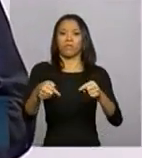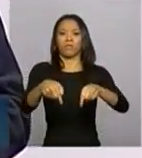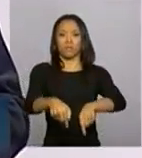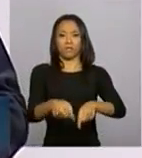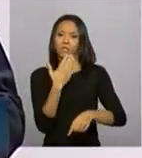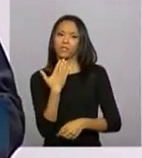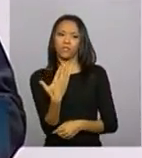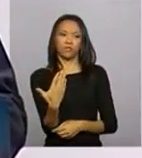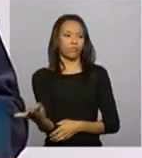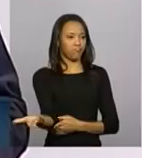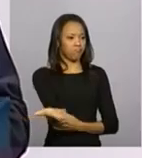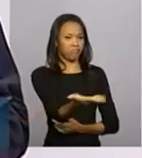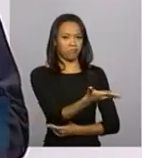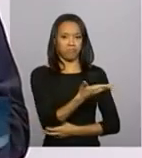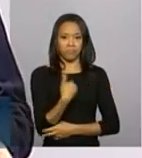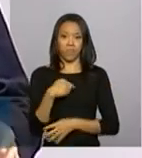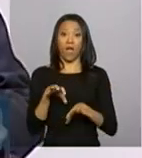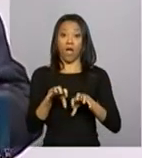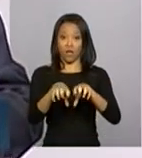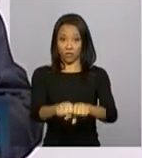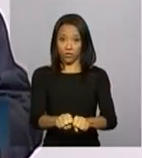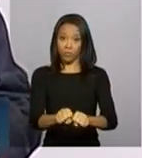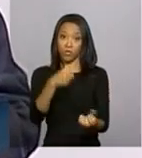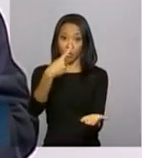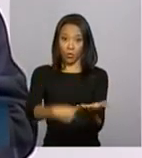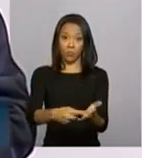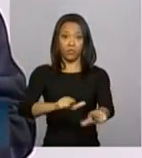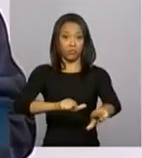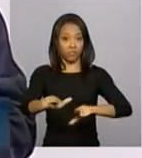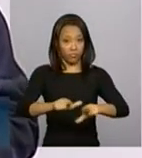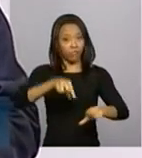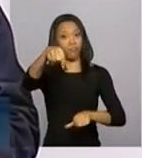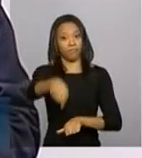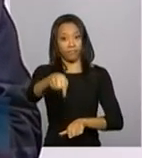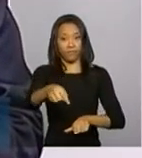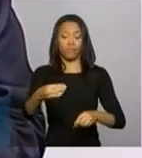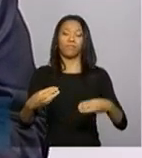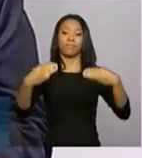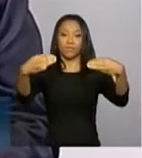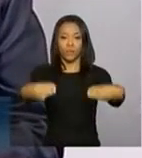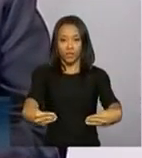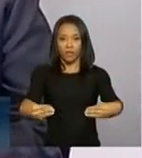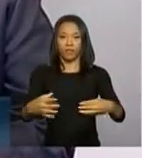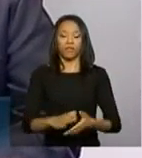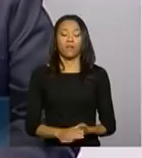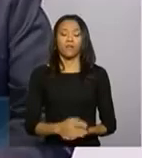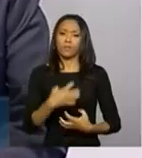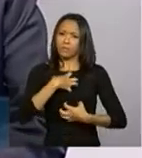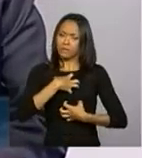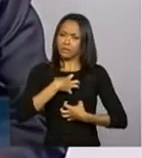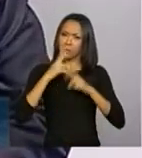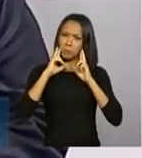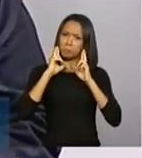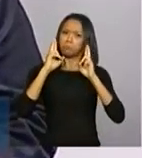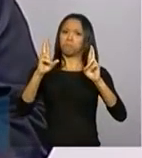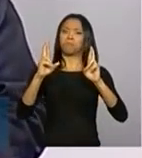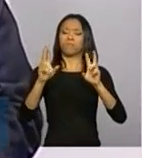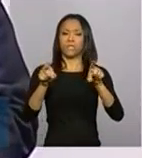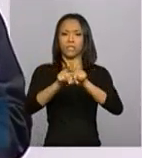presença dos senhores assumindo esse importante ministério. É com muita honra e